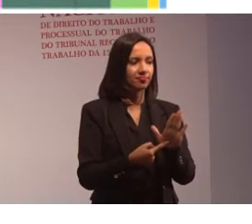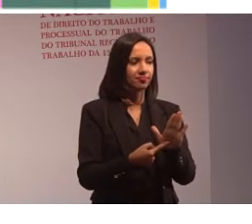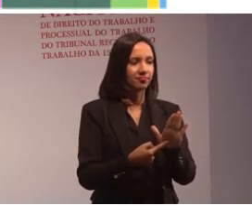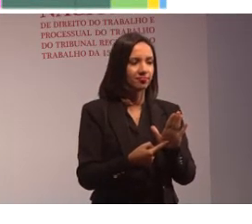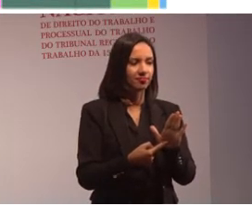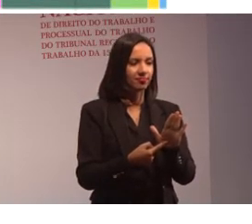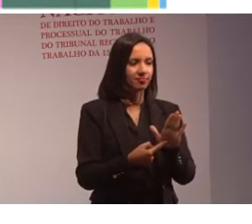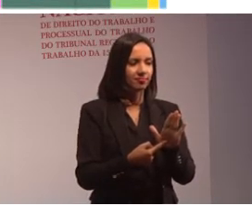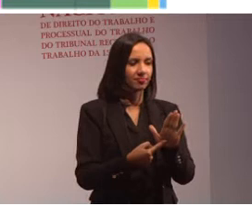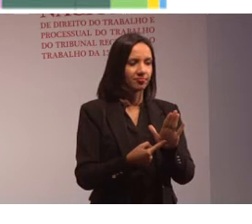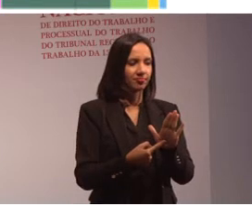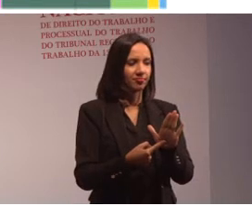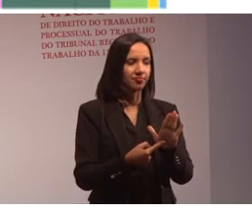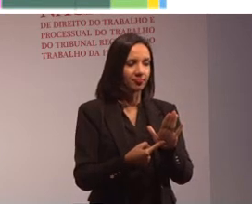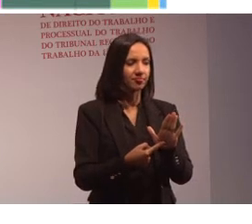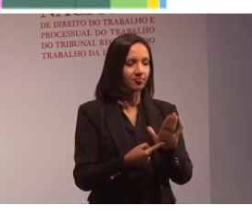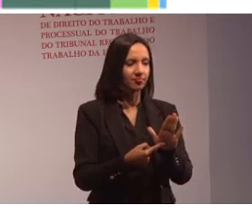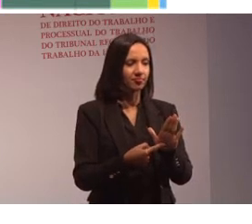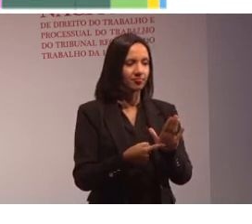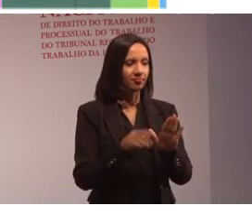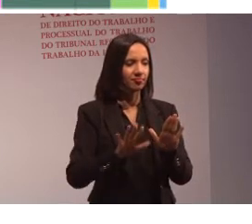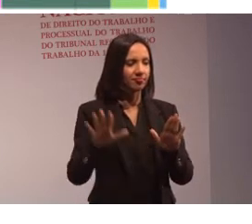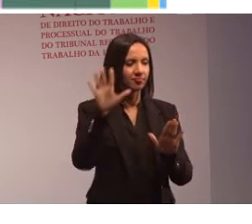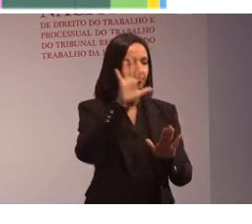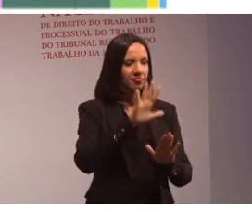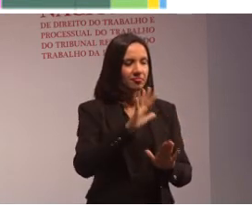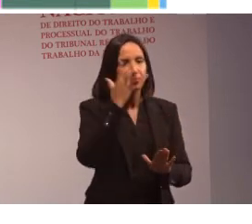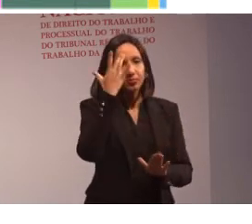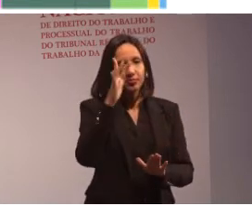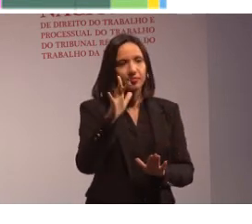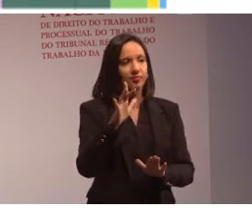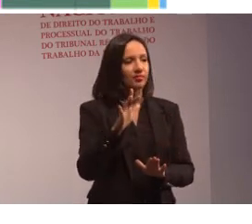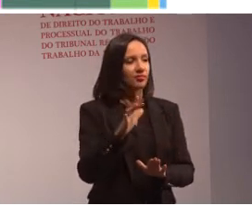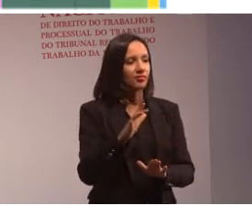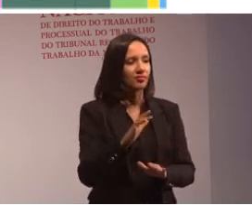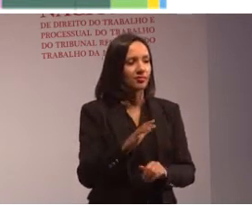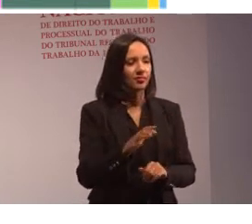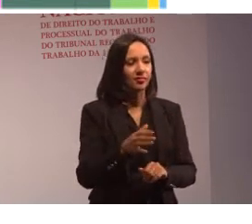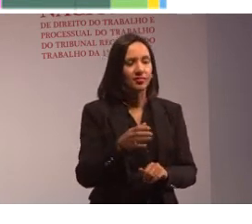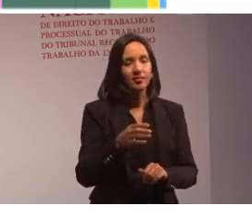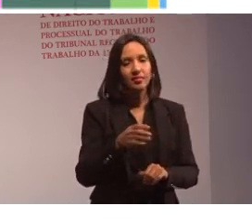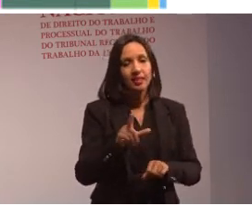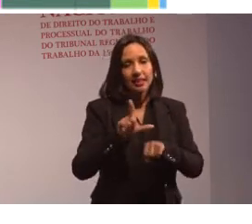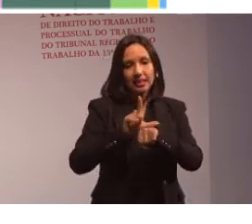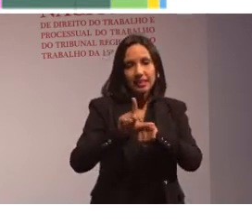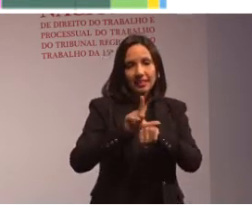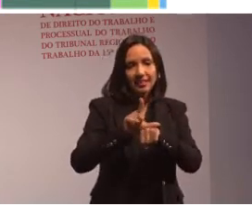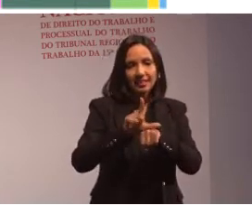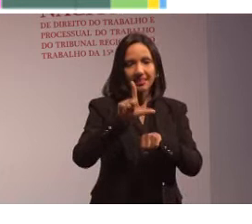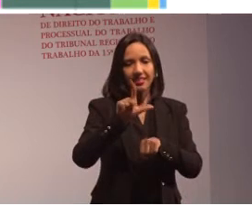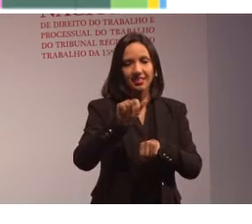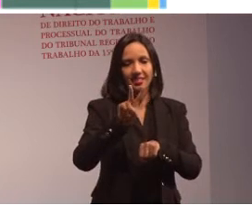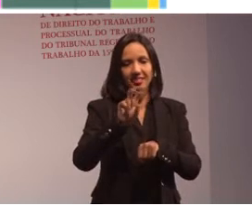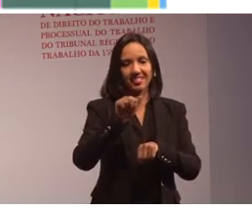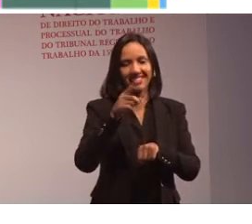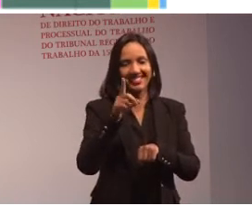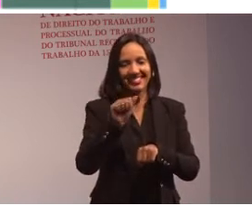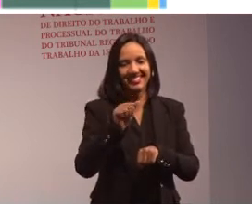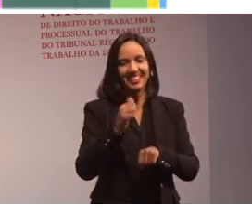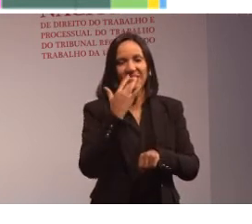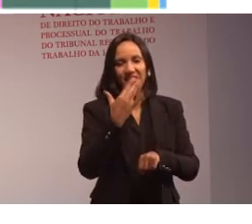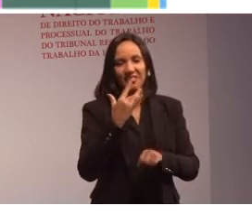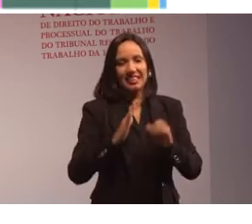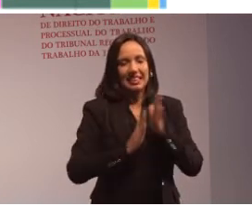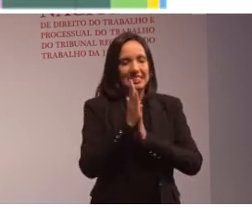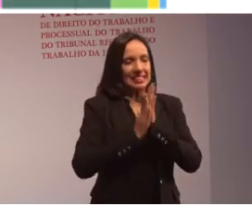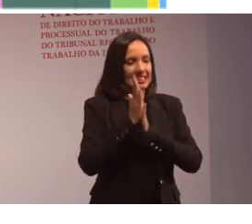lilás, não sei que cor, lavanda, que cor é aquela? Lavanda é a cor da ansiedade, tá, gente? Laranja, na